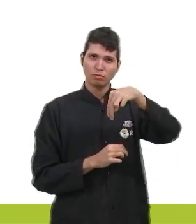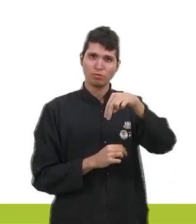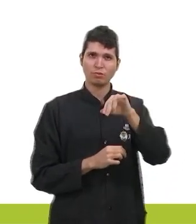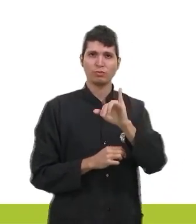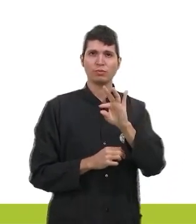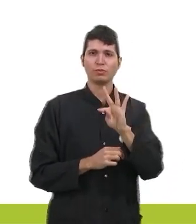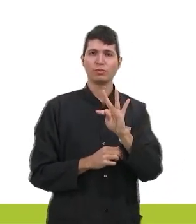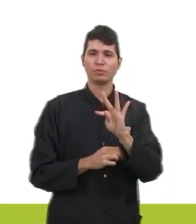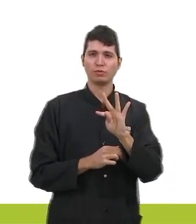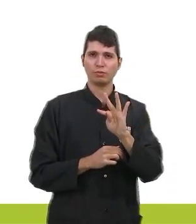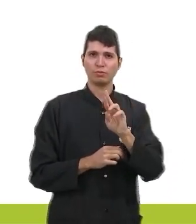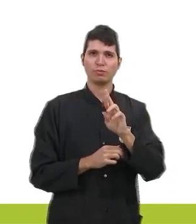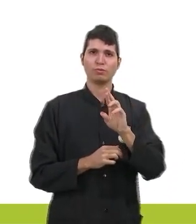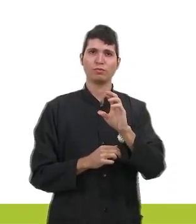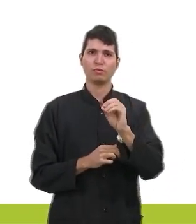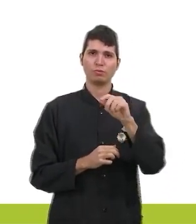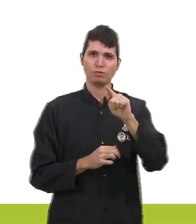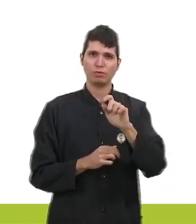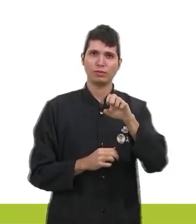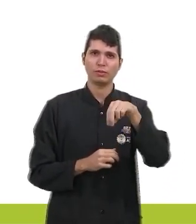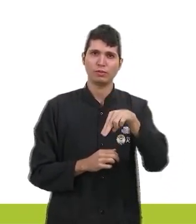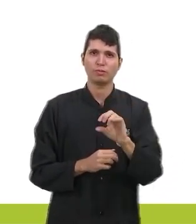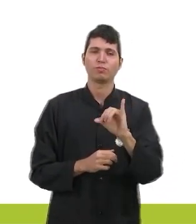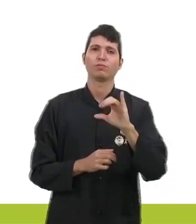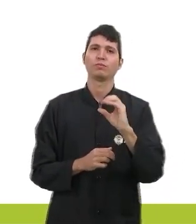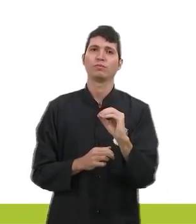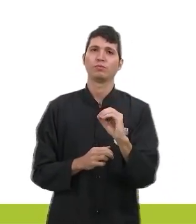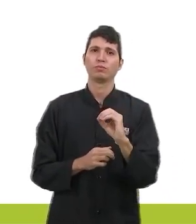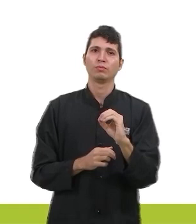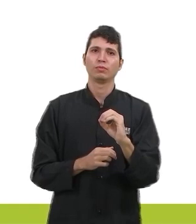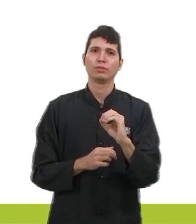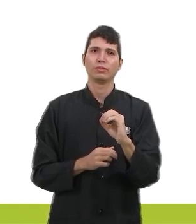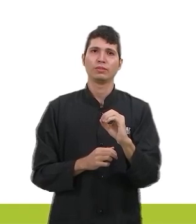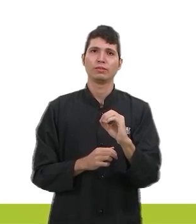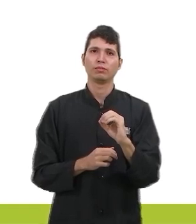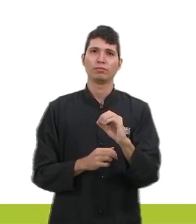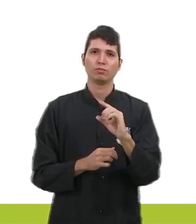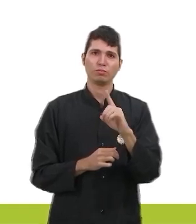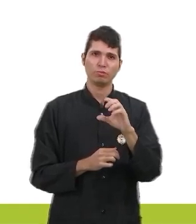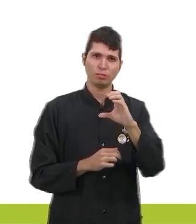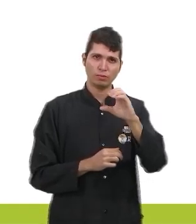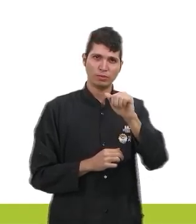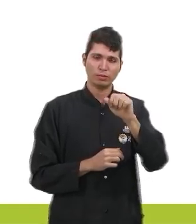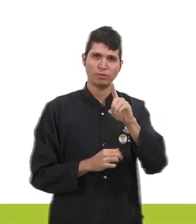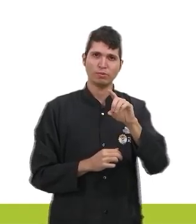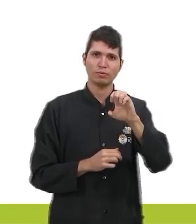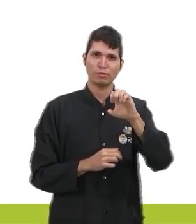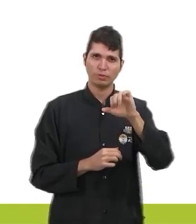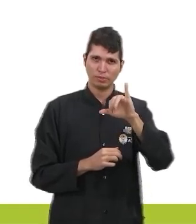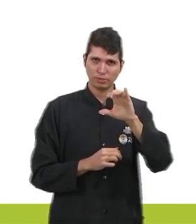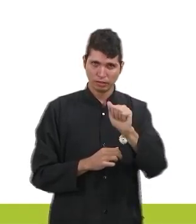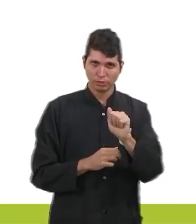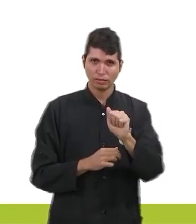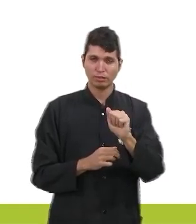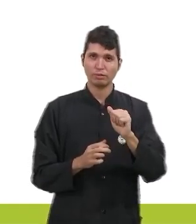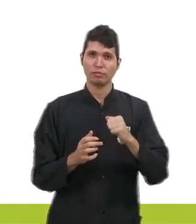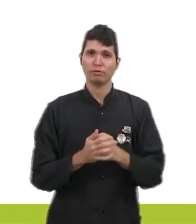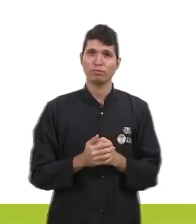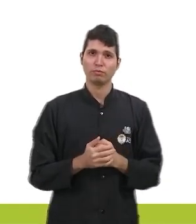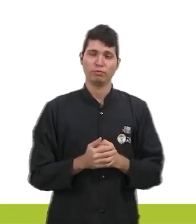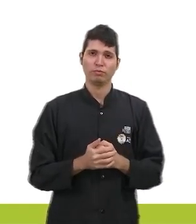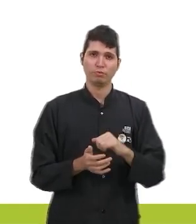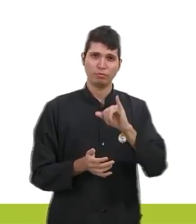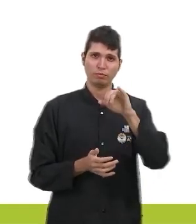acontecendo aí insaturação. Eu tenho uma cadeia saturada. Já no segundo exemplo, abaixo